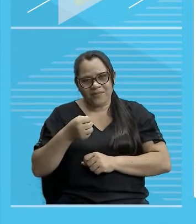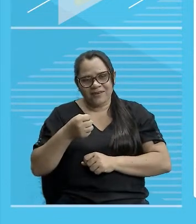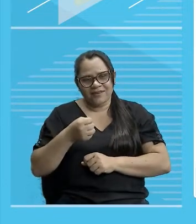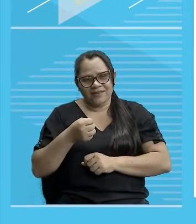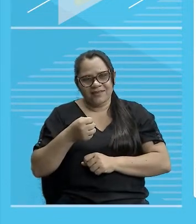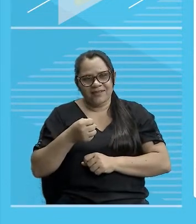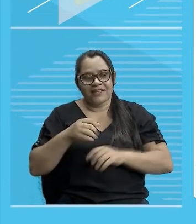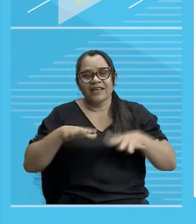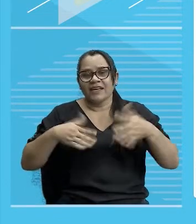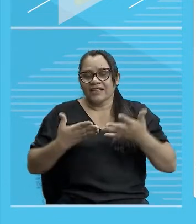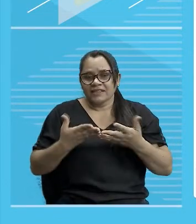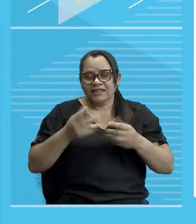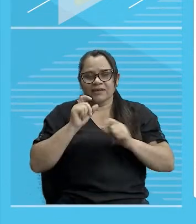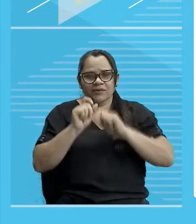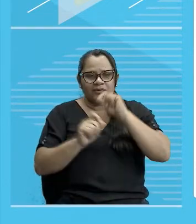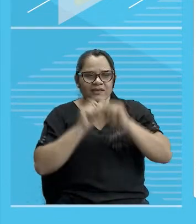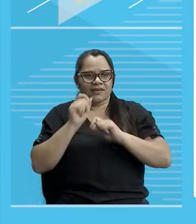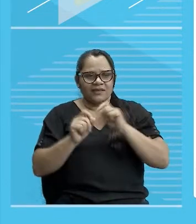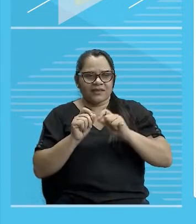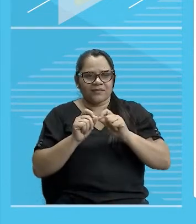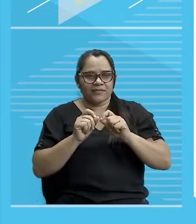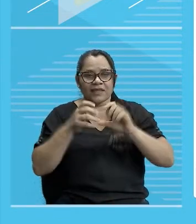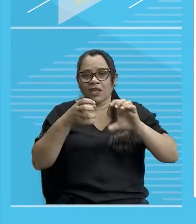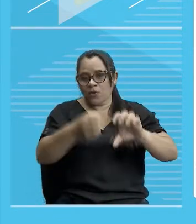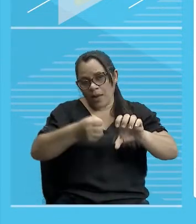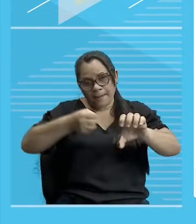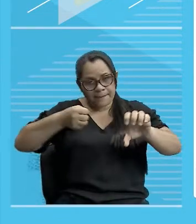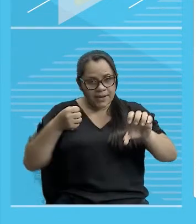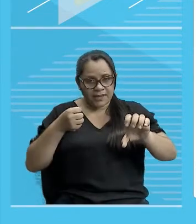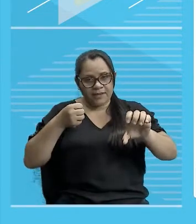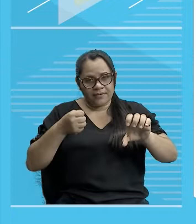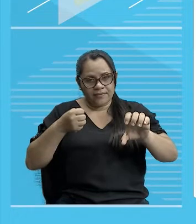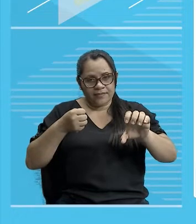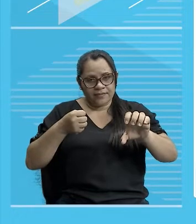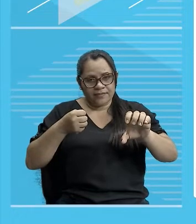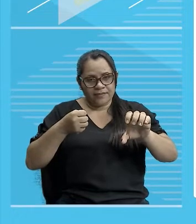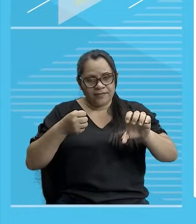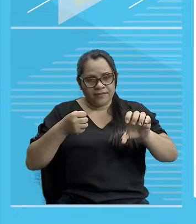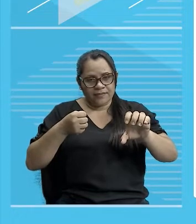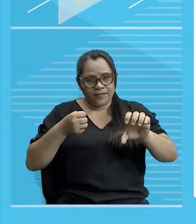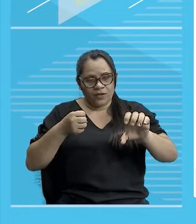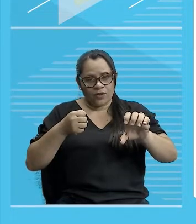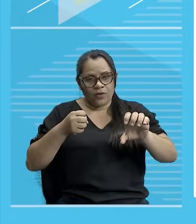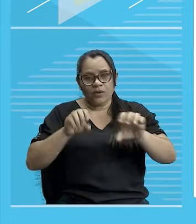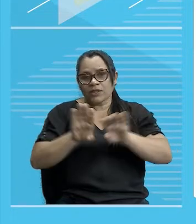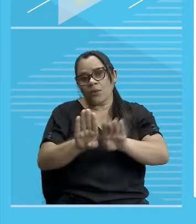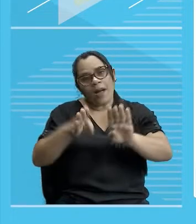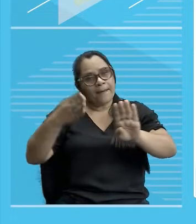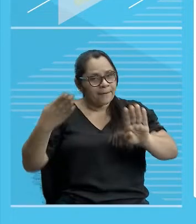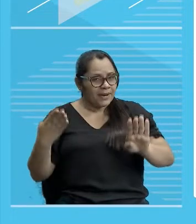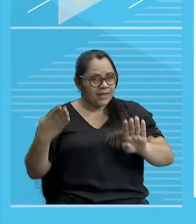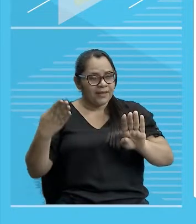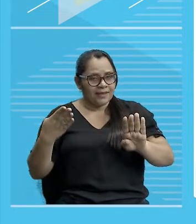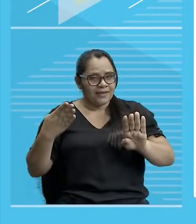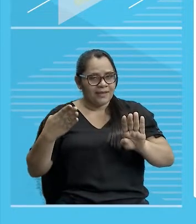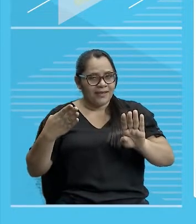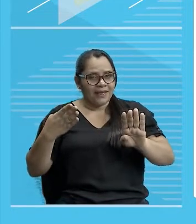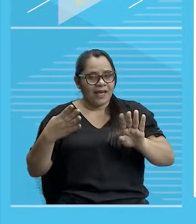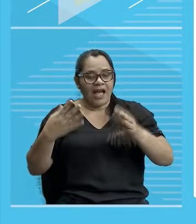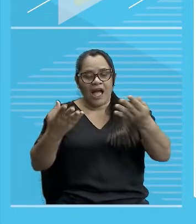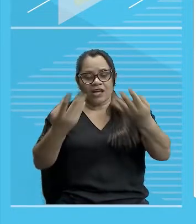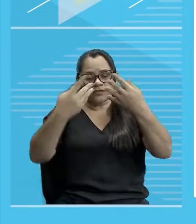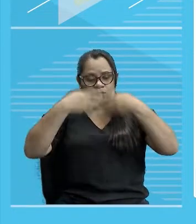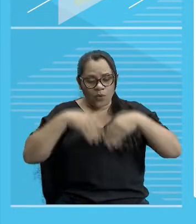aí eu abri a porta do guarda-roupa quando eu abri caiu nos pezinho do Gilvan